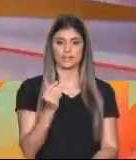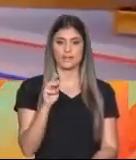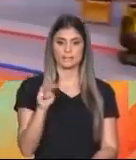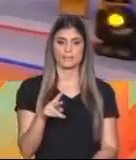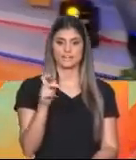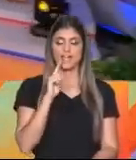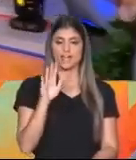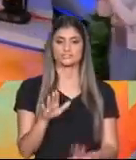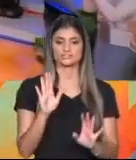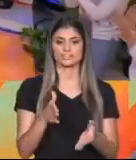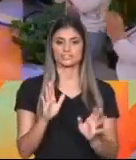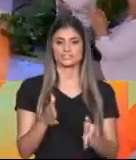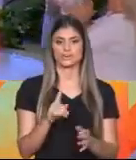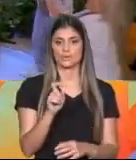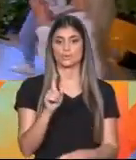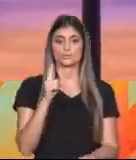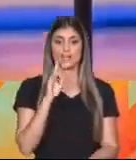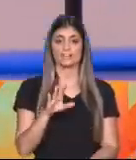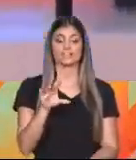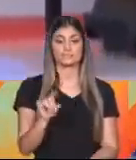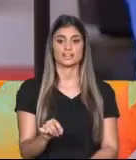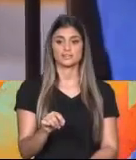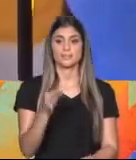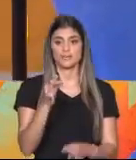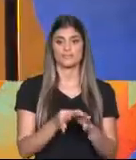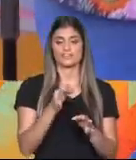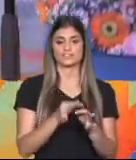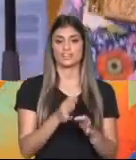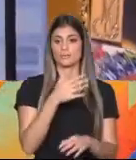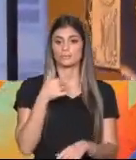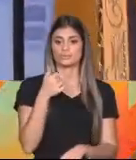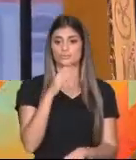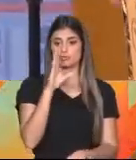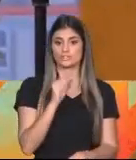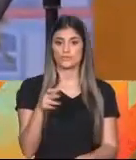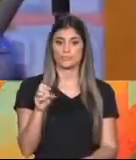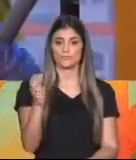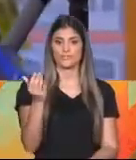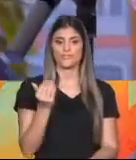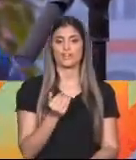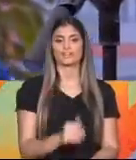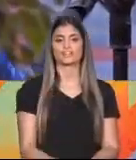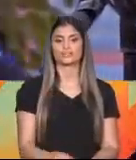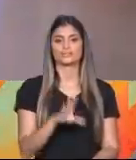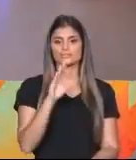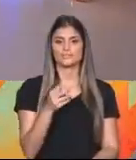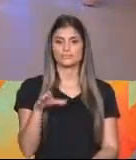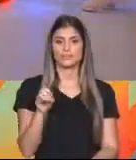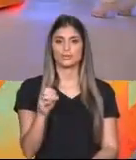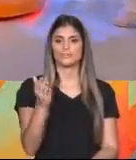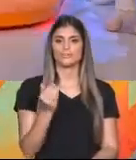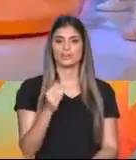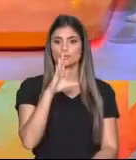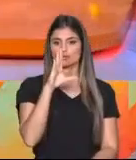cá está, o Zé está cá também. Mas para a festa está bonita, não sabes o pão bem. Não sabes o pão bem,